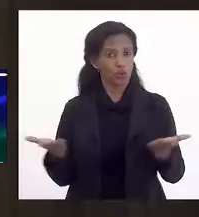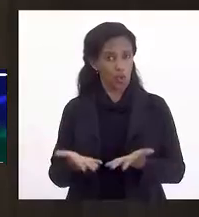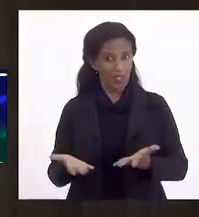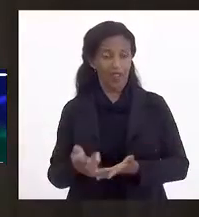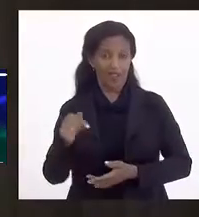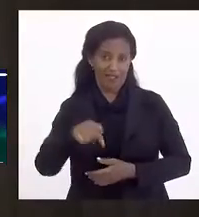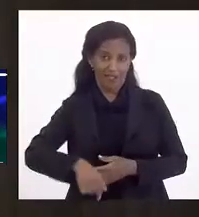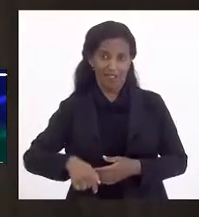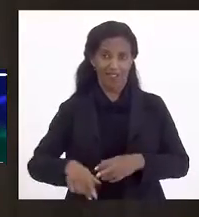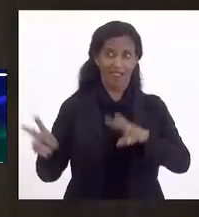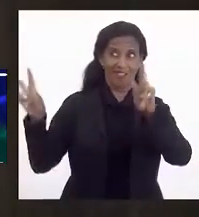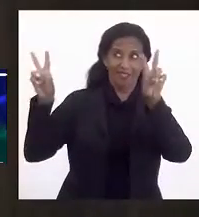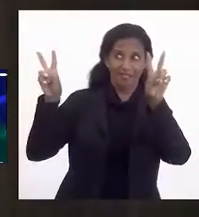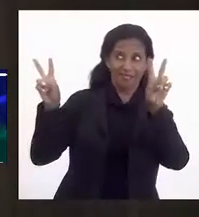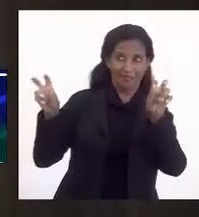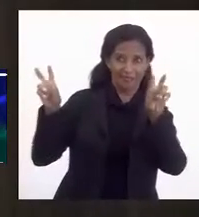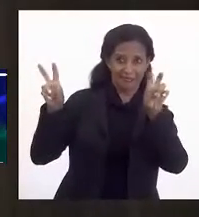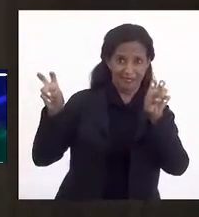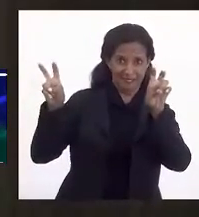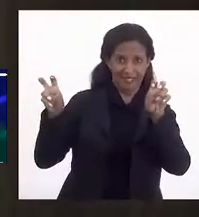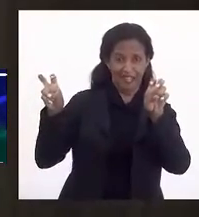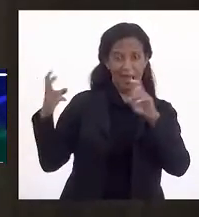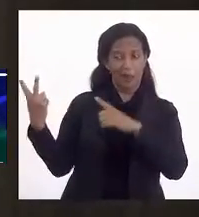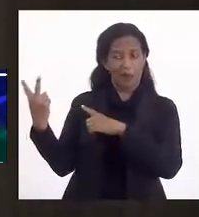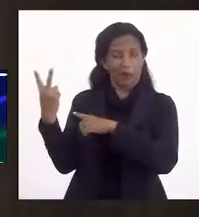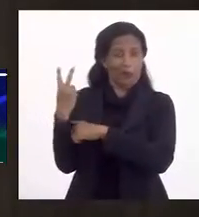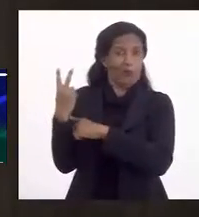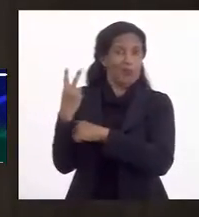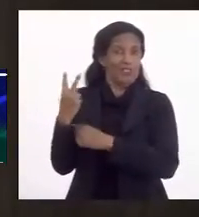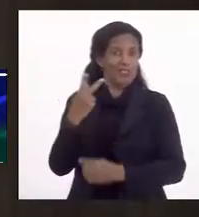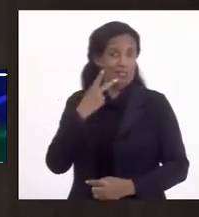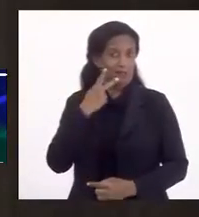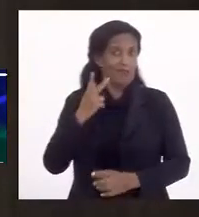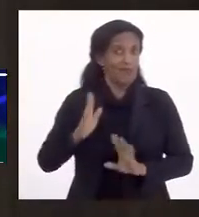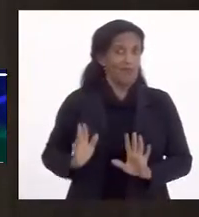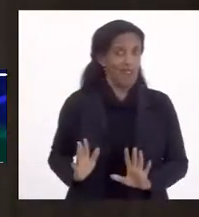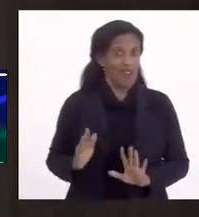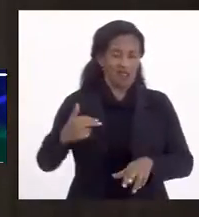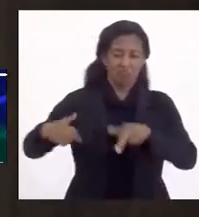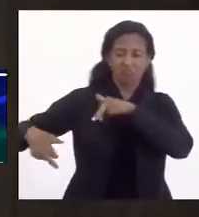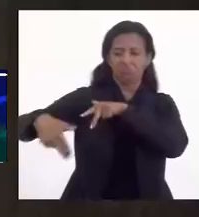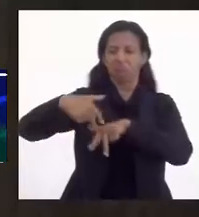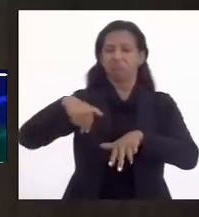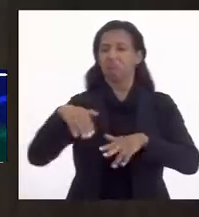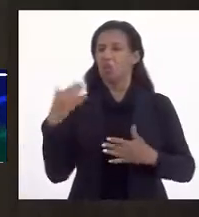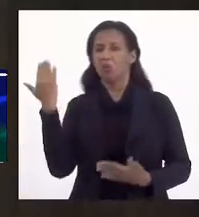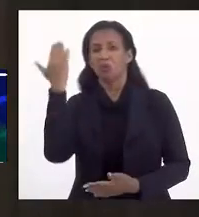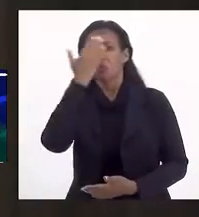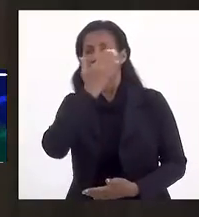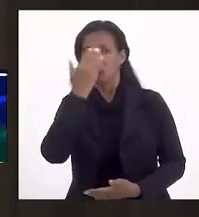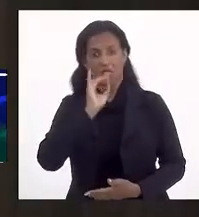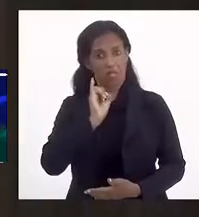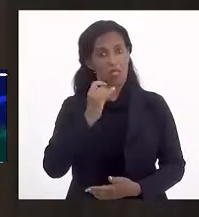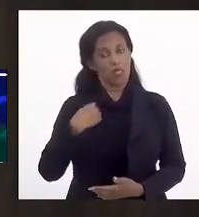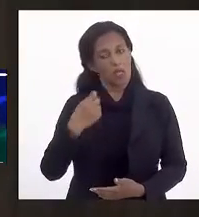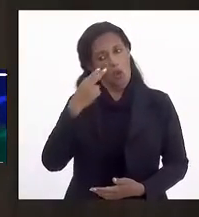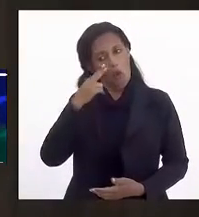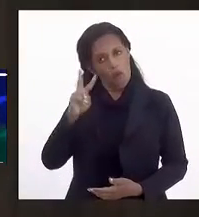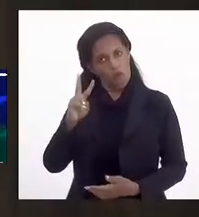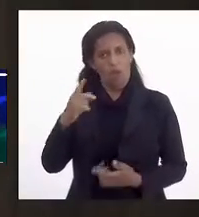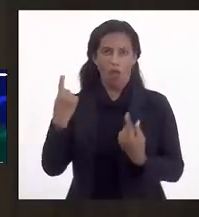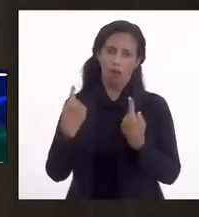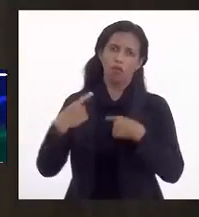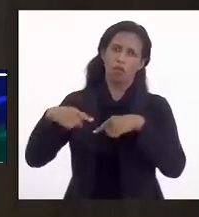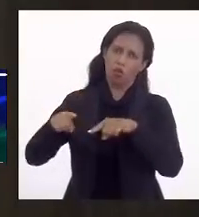diria, entre aspas, defender o meu pirão. Tá que eu não vejo isso no meio que eu circulo. E se eu ver, serei contra. Tá certo.